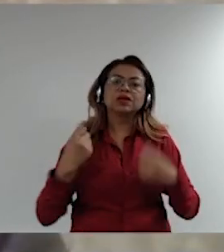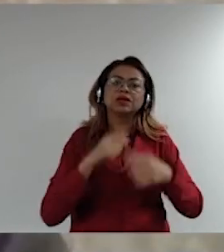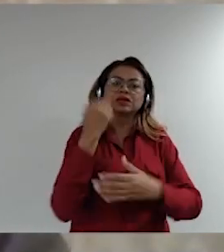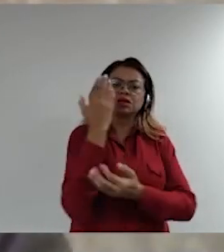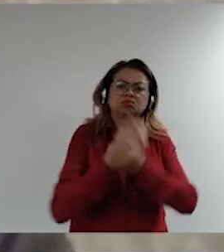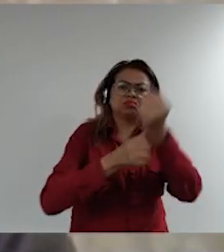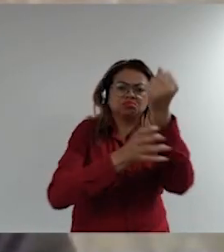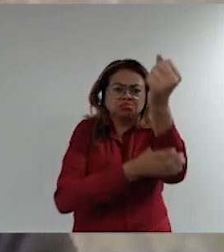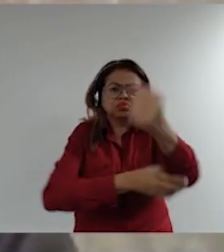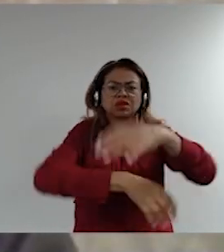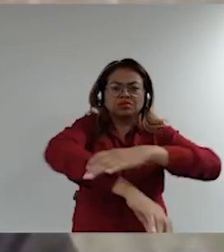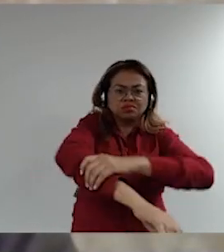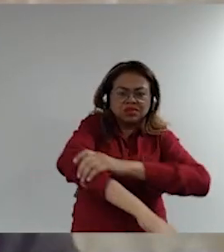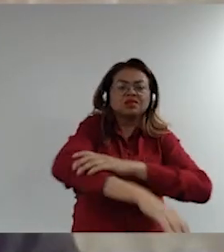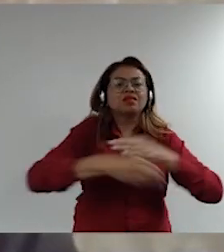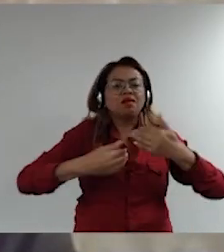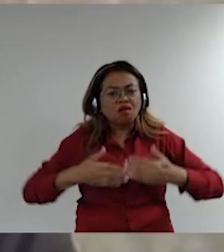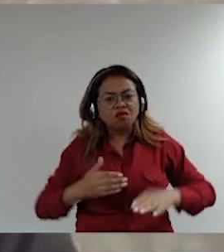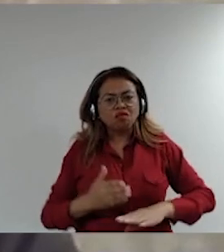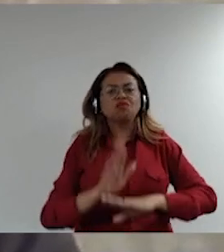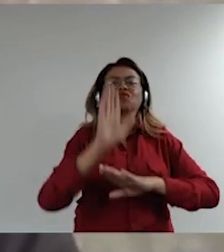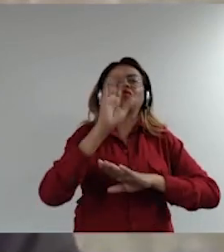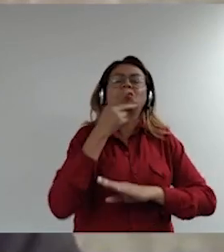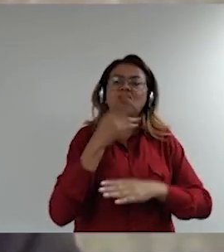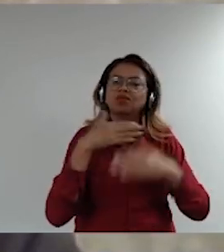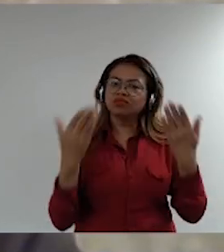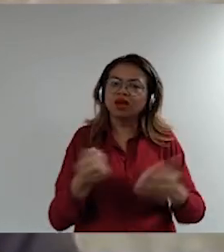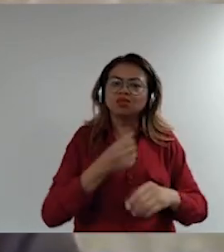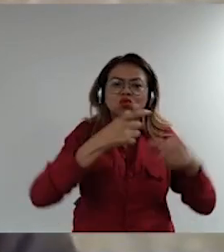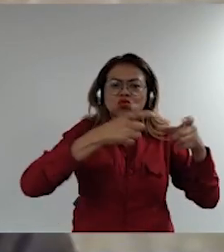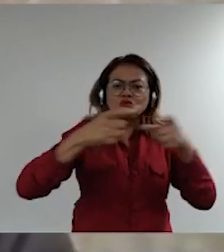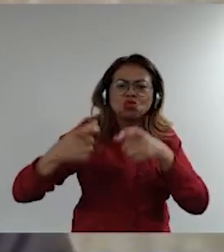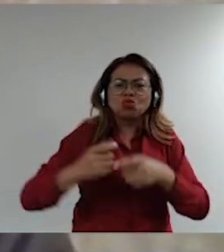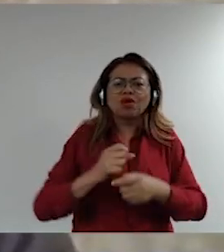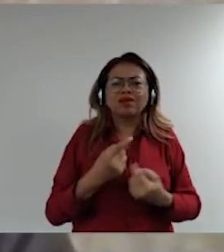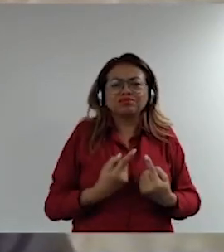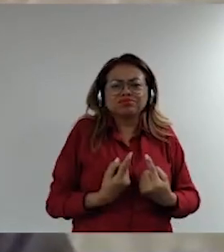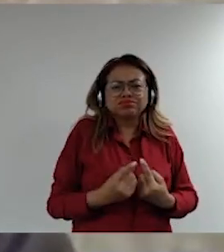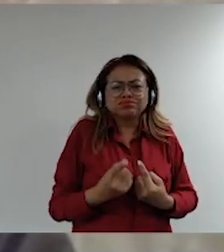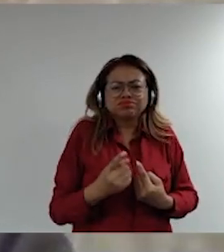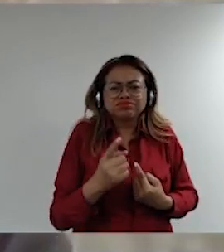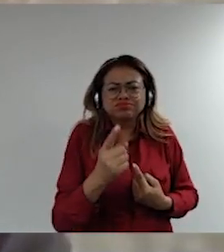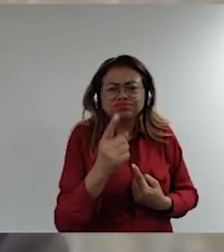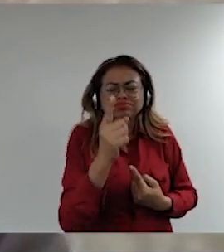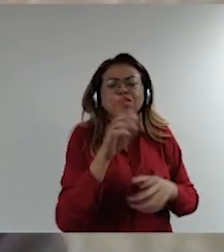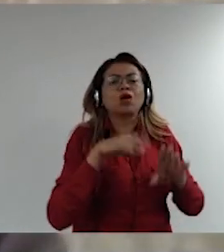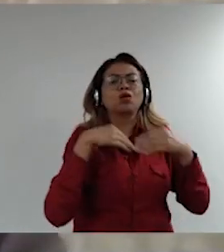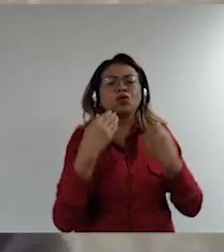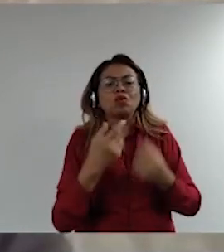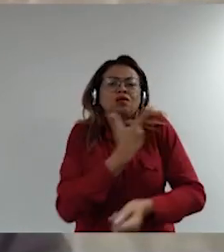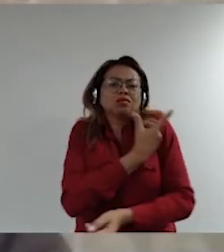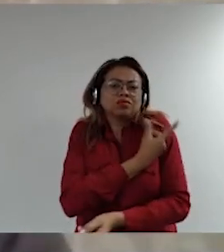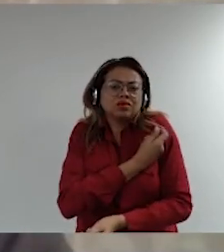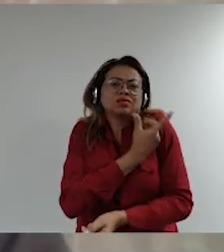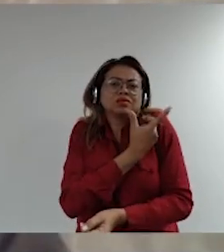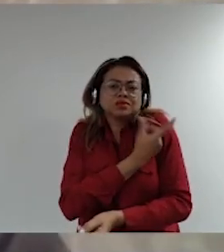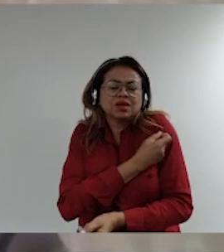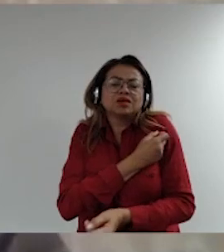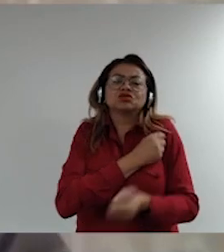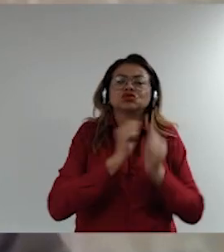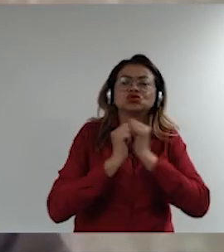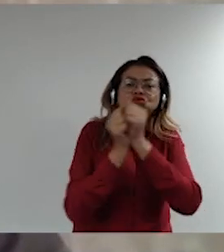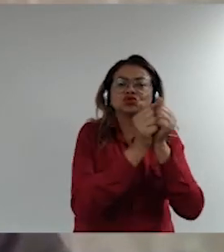mangas e foram, né, meu querido Davanzo, para os lugares mais distantes, vacinando, estando com